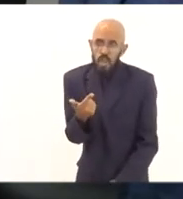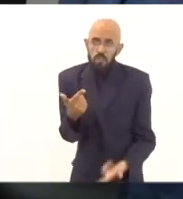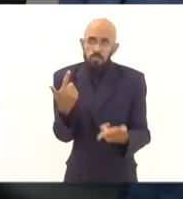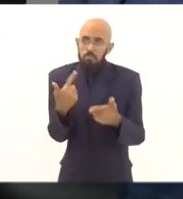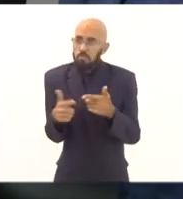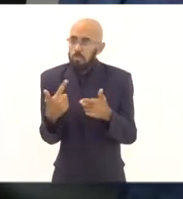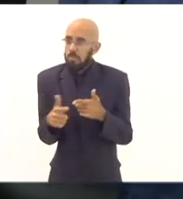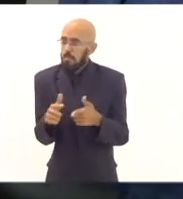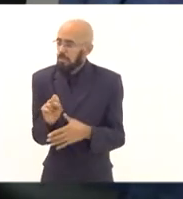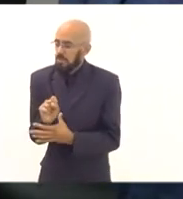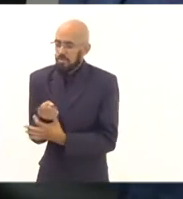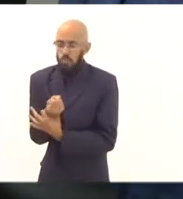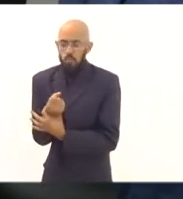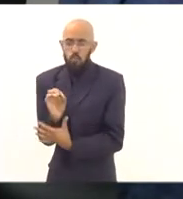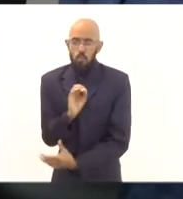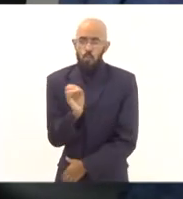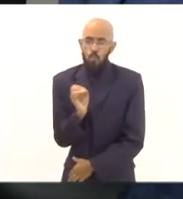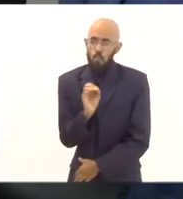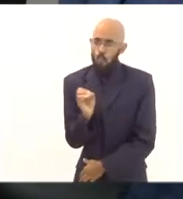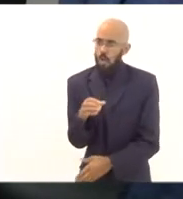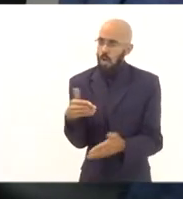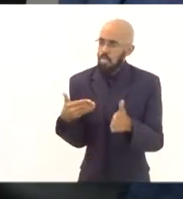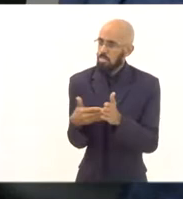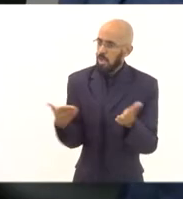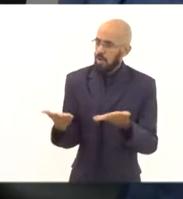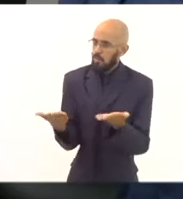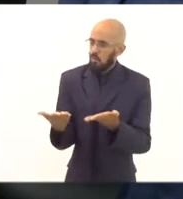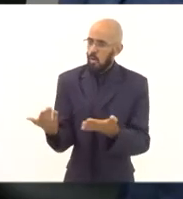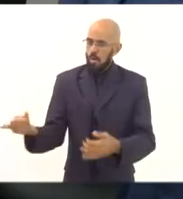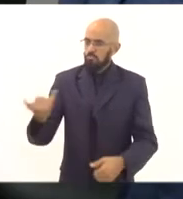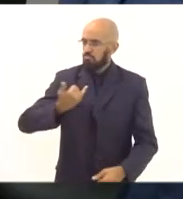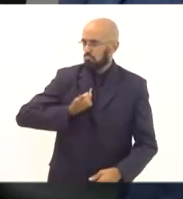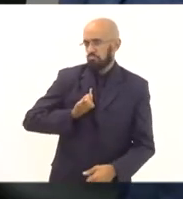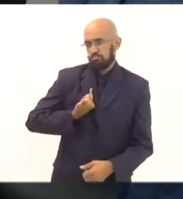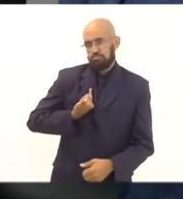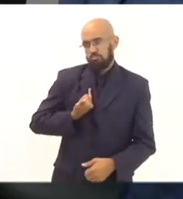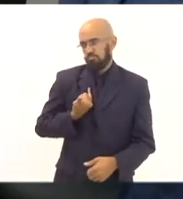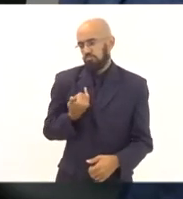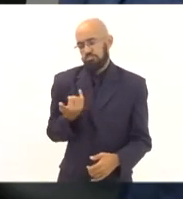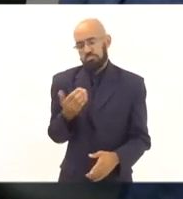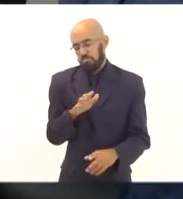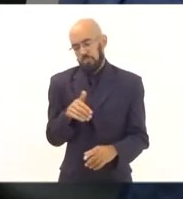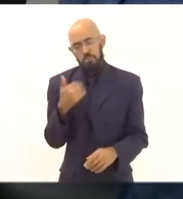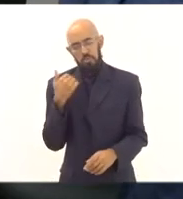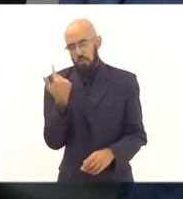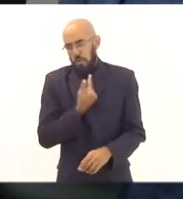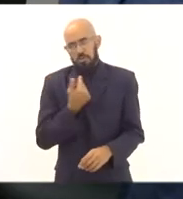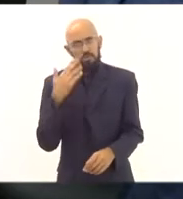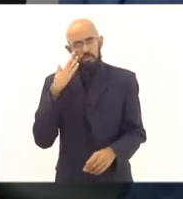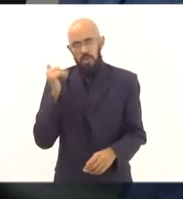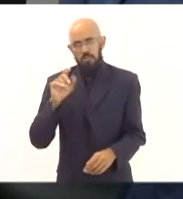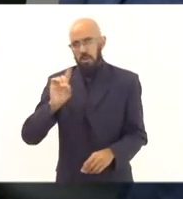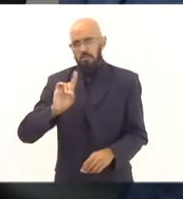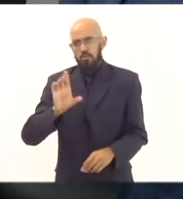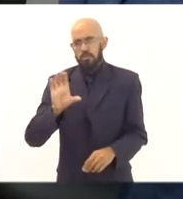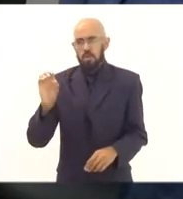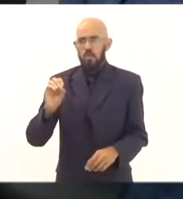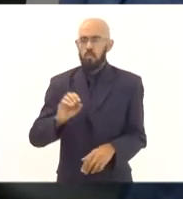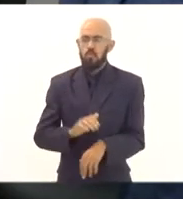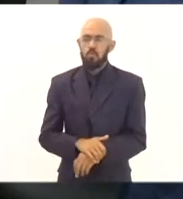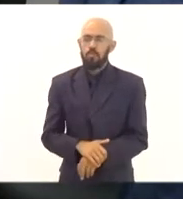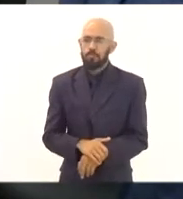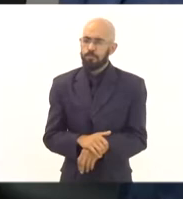de segurança pelo menos que até agora seja seja conhecido a maior parte das operações na está em